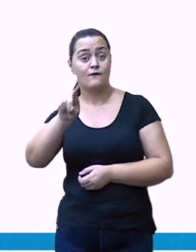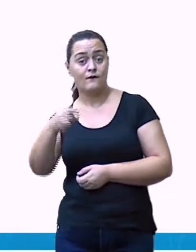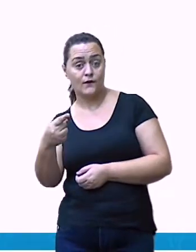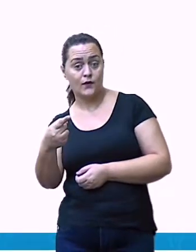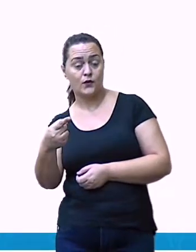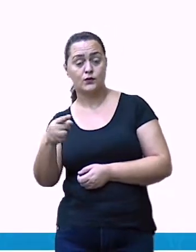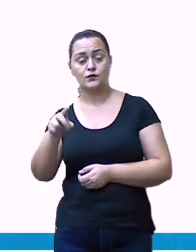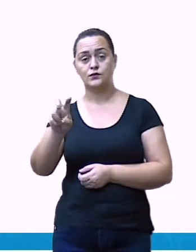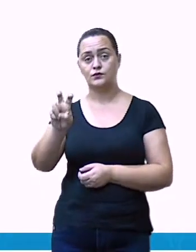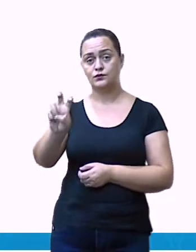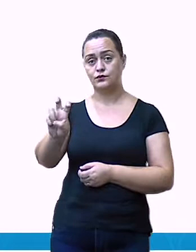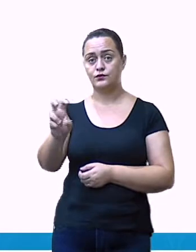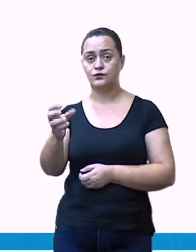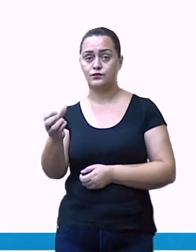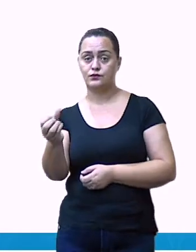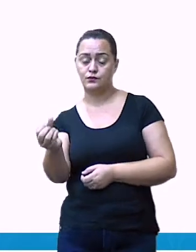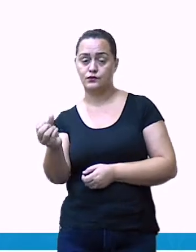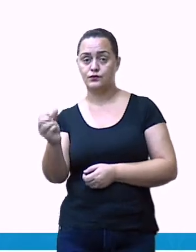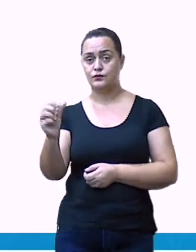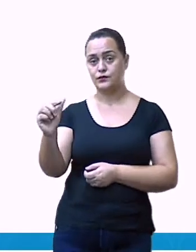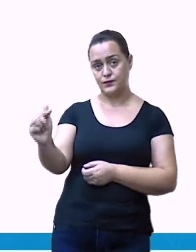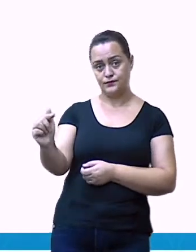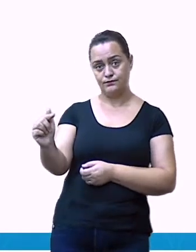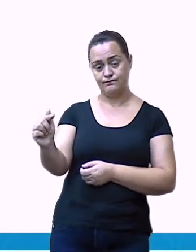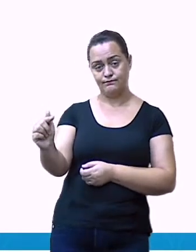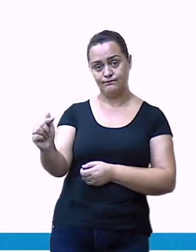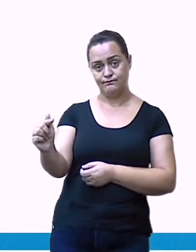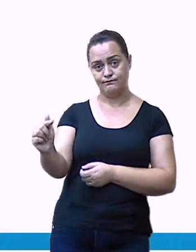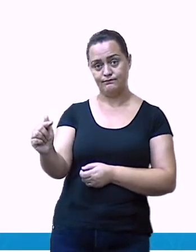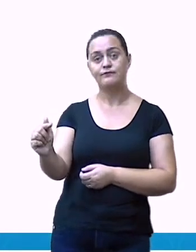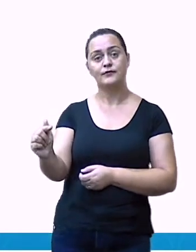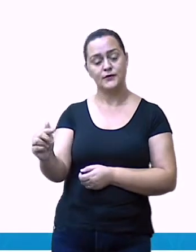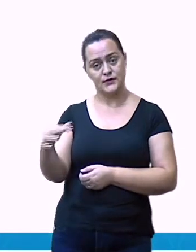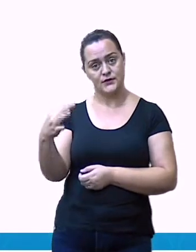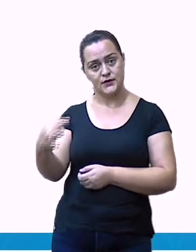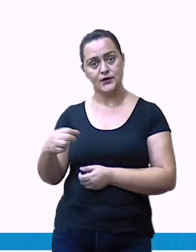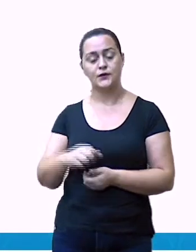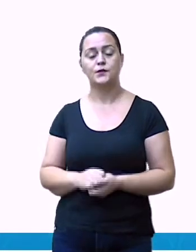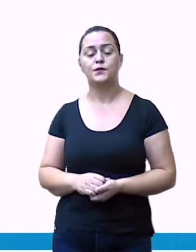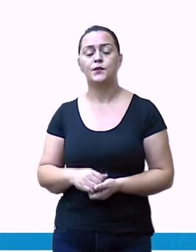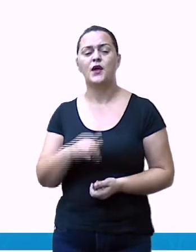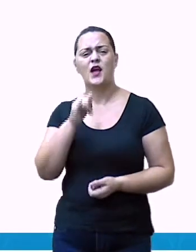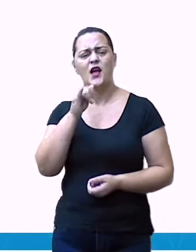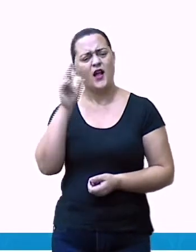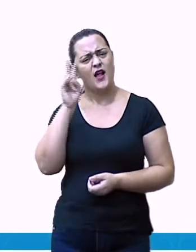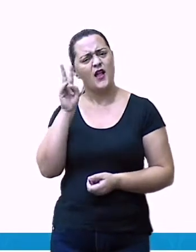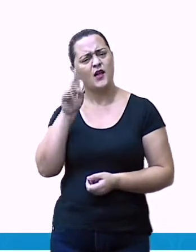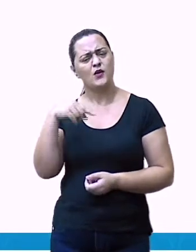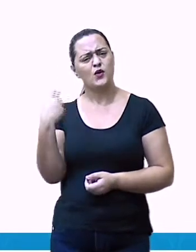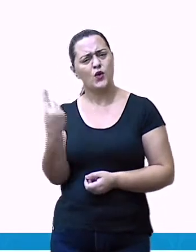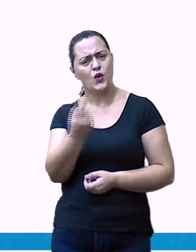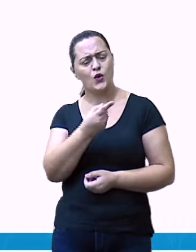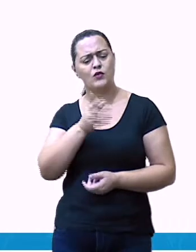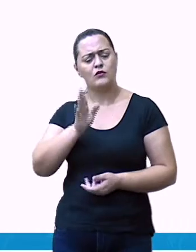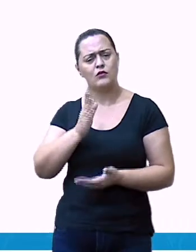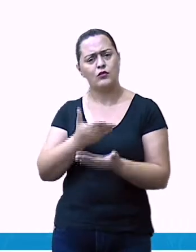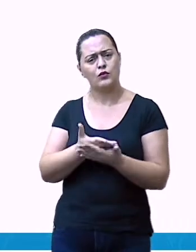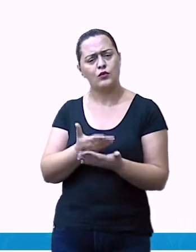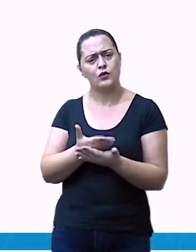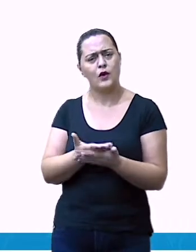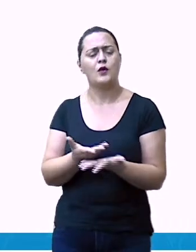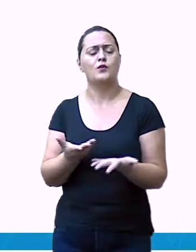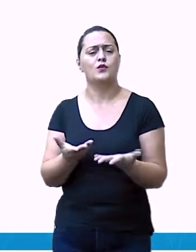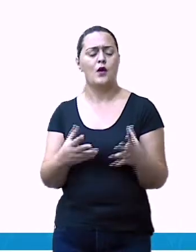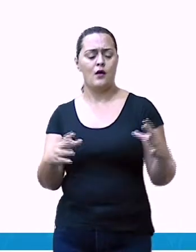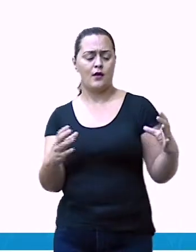de milhar. Vocês se lembram que estudamos as classes das unidades simples, dos milhares, dos